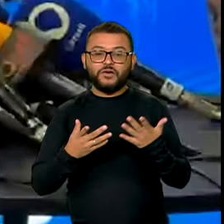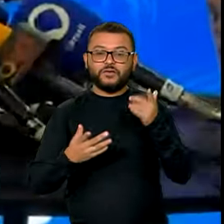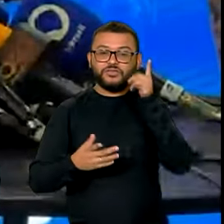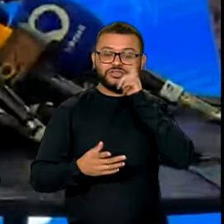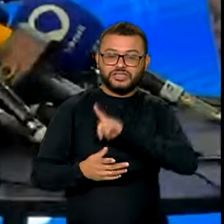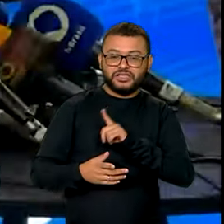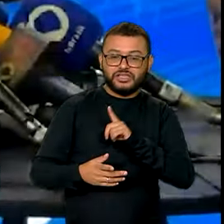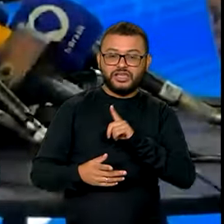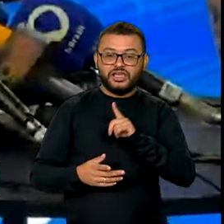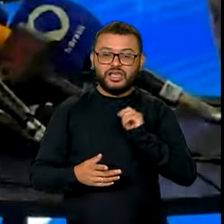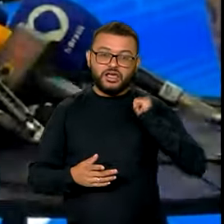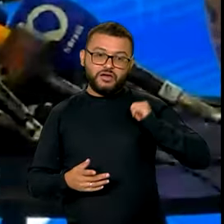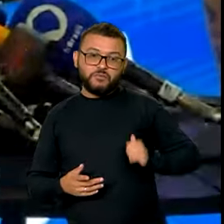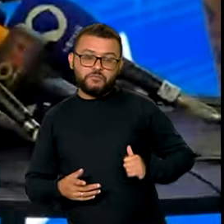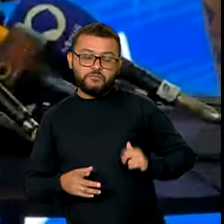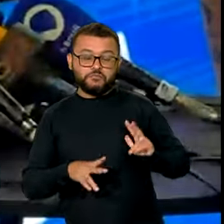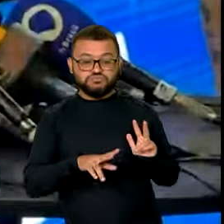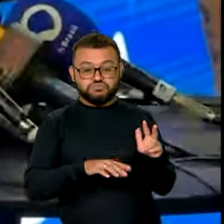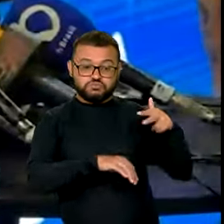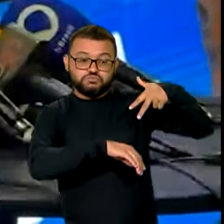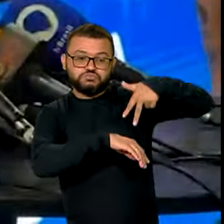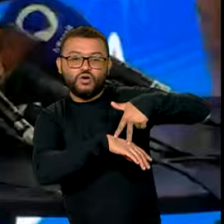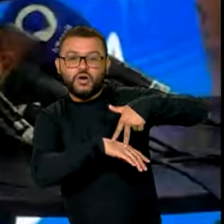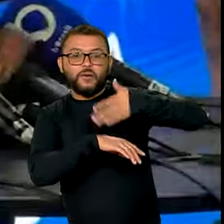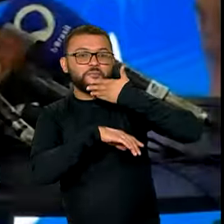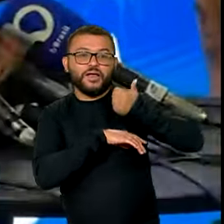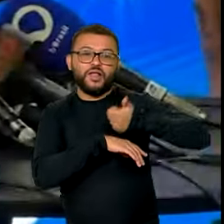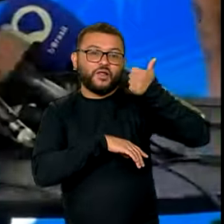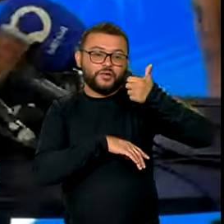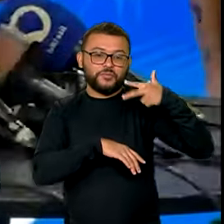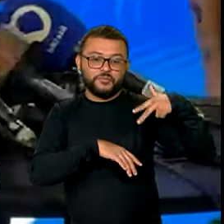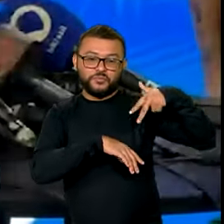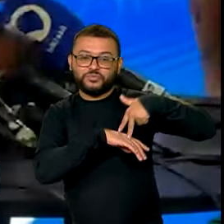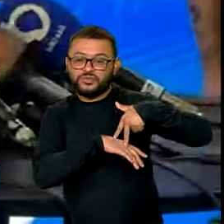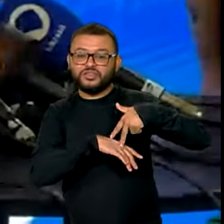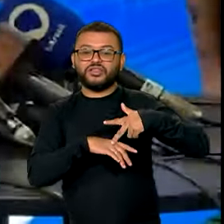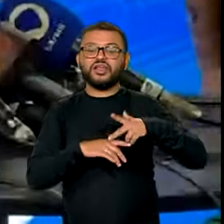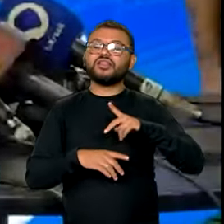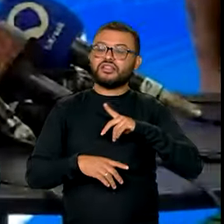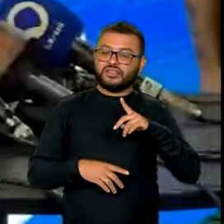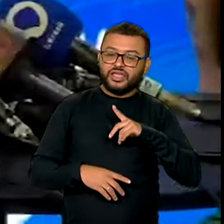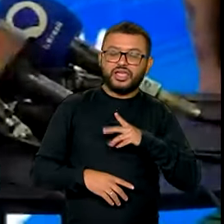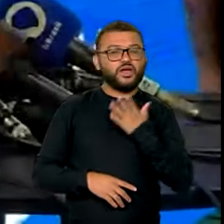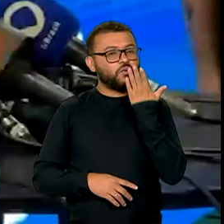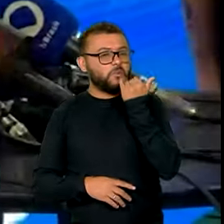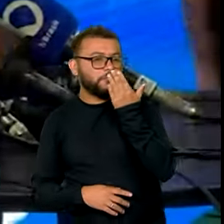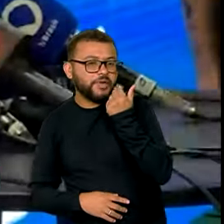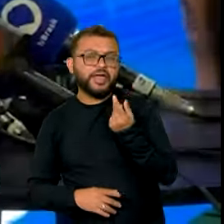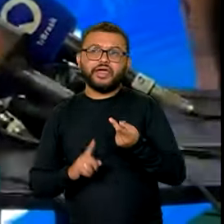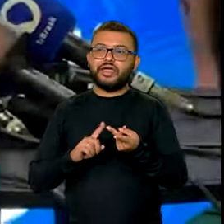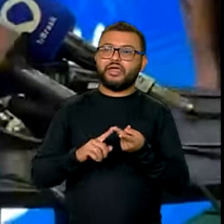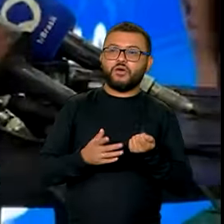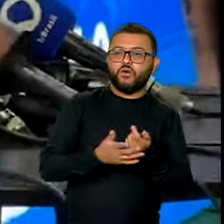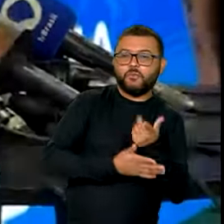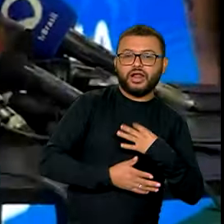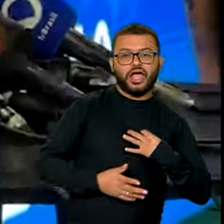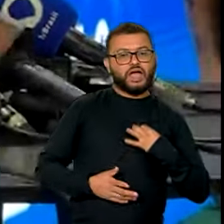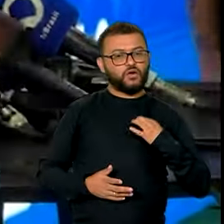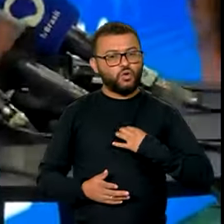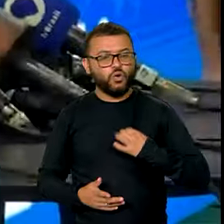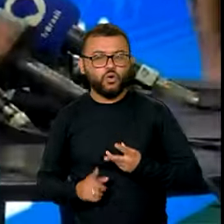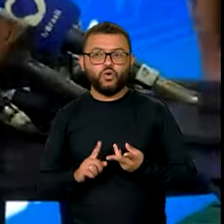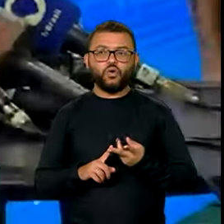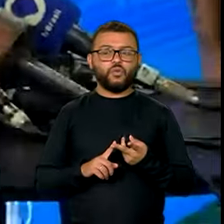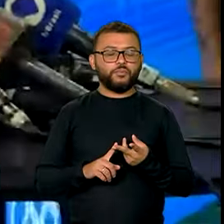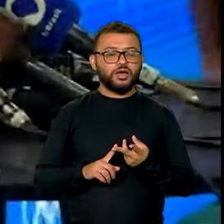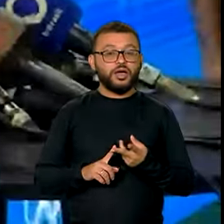Pod, que é a maior categoria. Então, também você tem que comer, viver, né? Tem que se vestir. Tem um